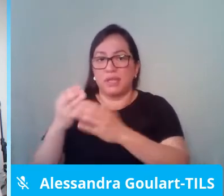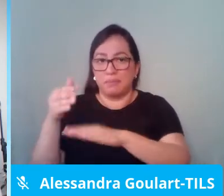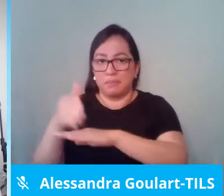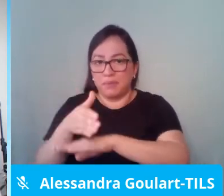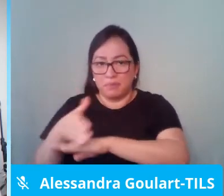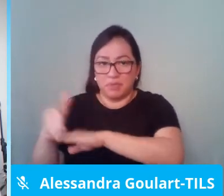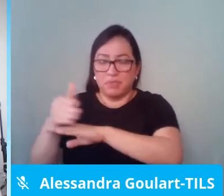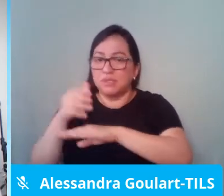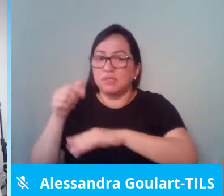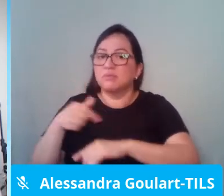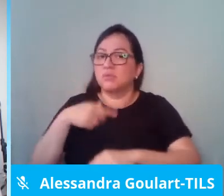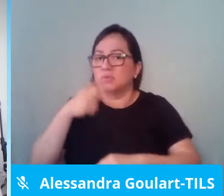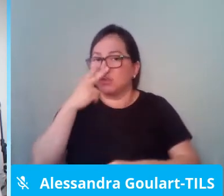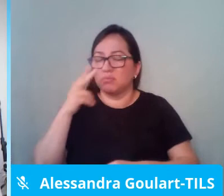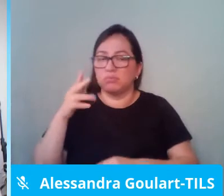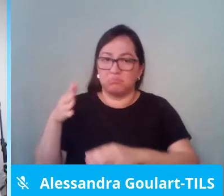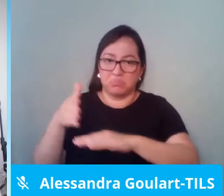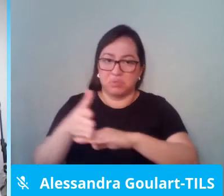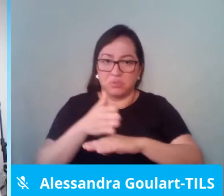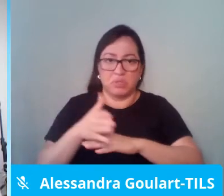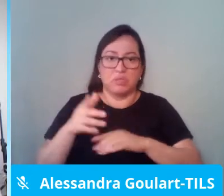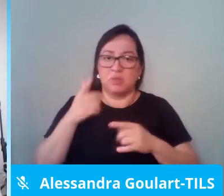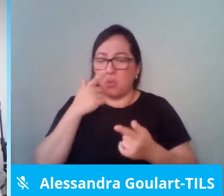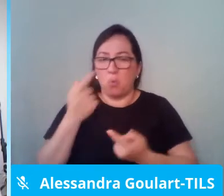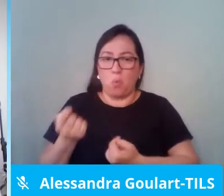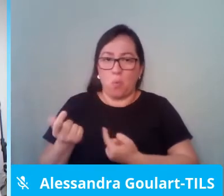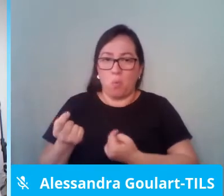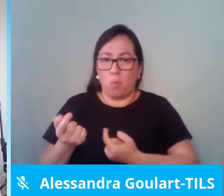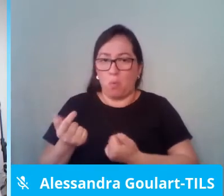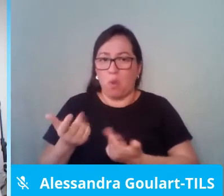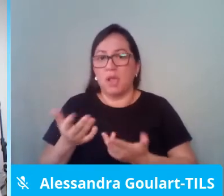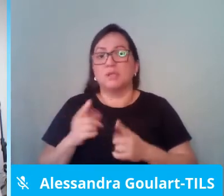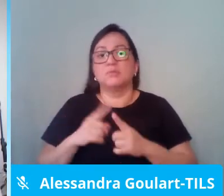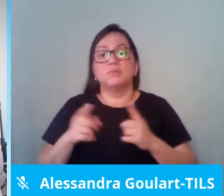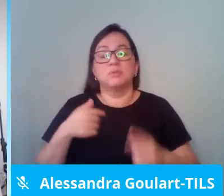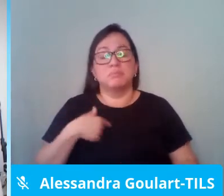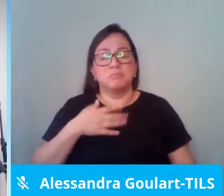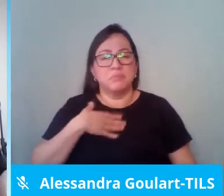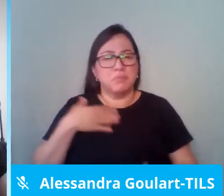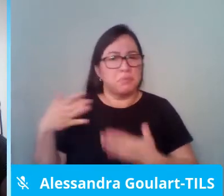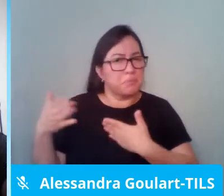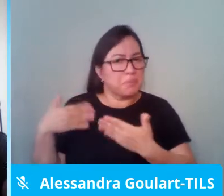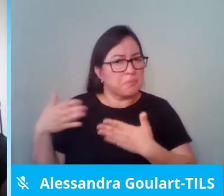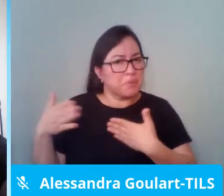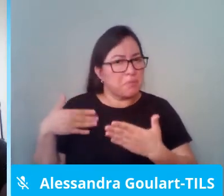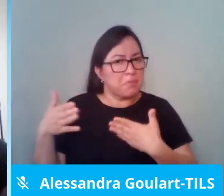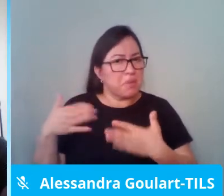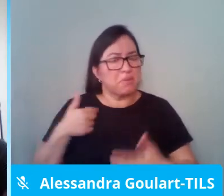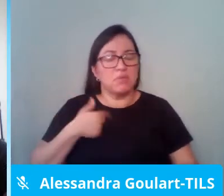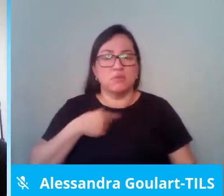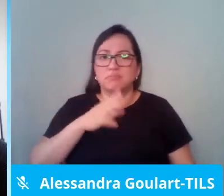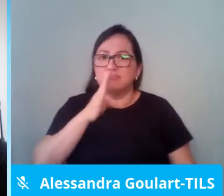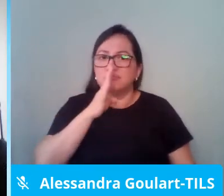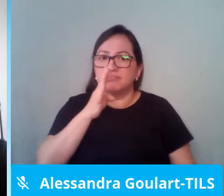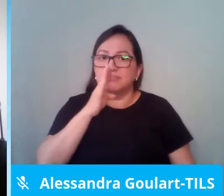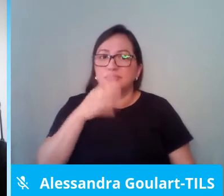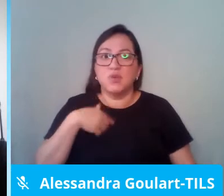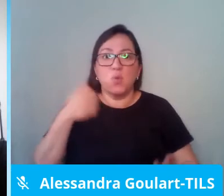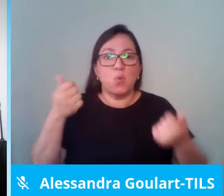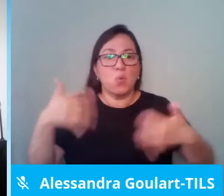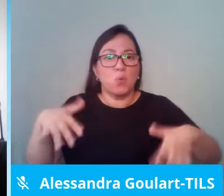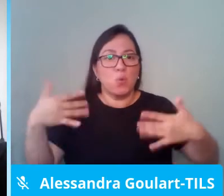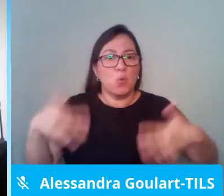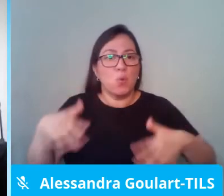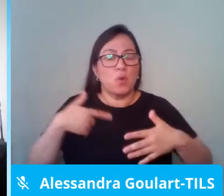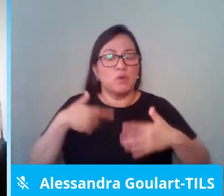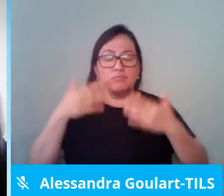dentro das casas seja muito parecida. E como foi para mim, assim, revelador o trabalho